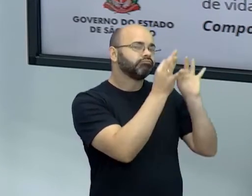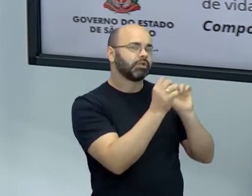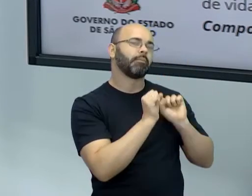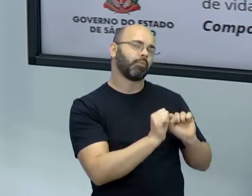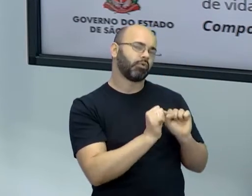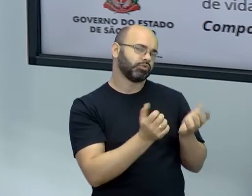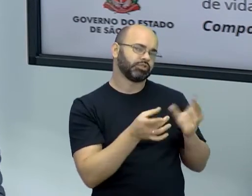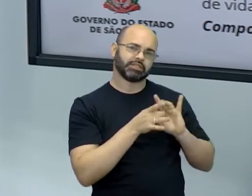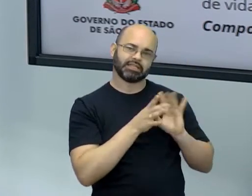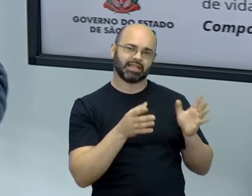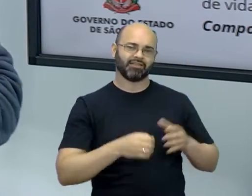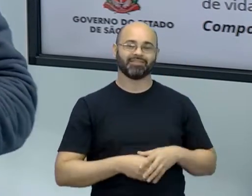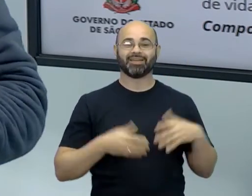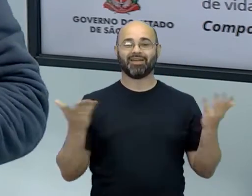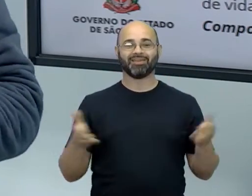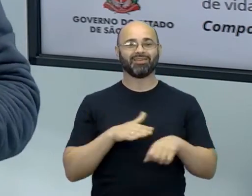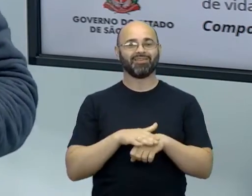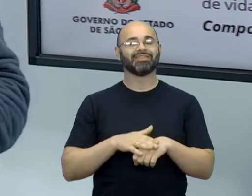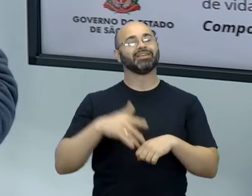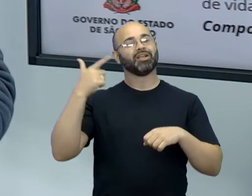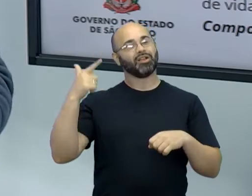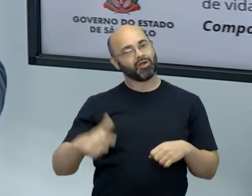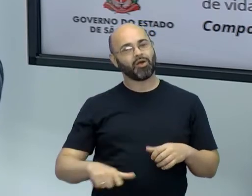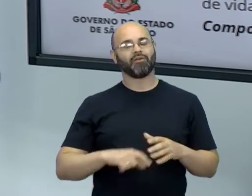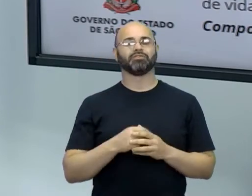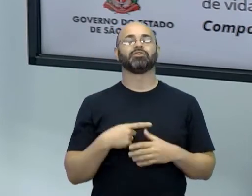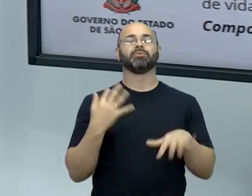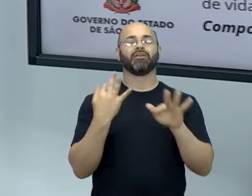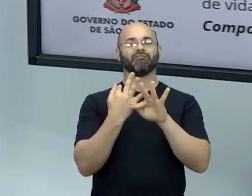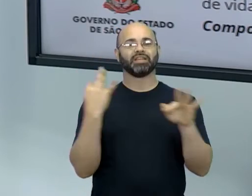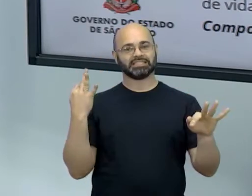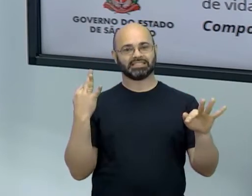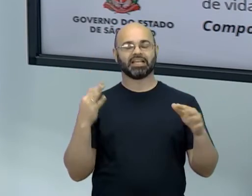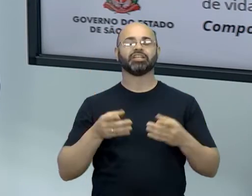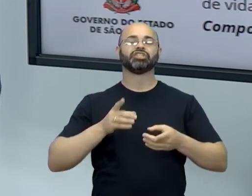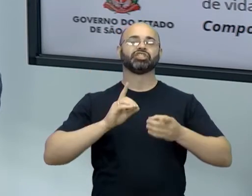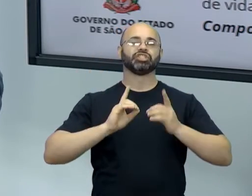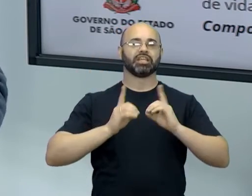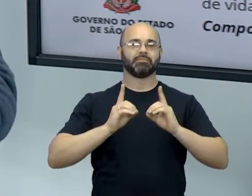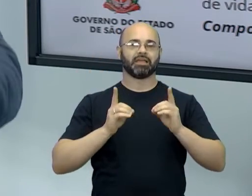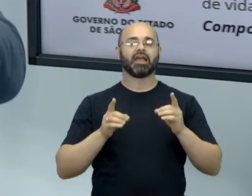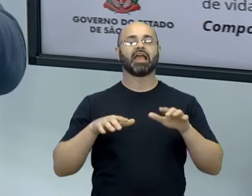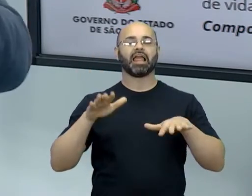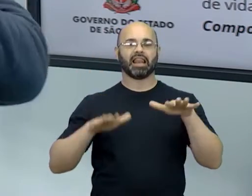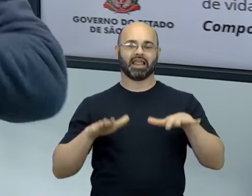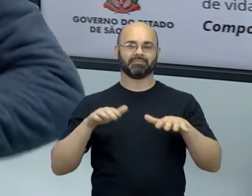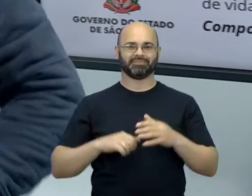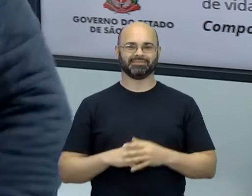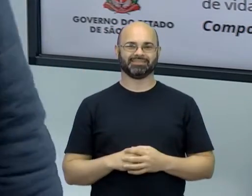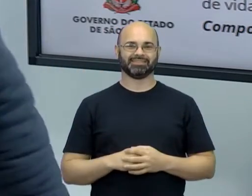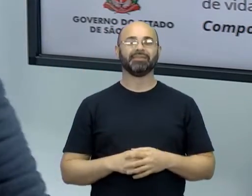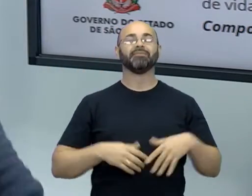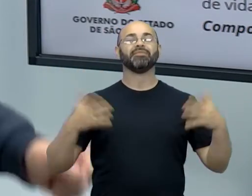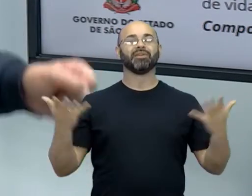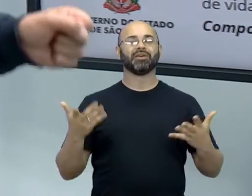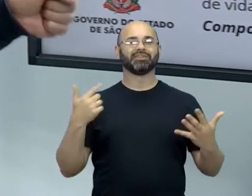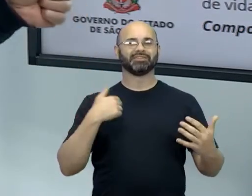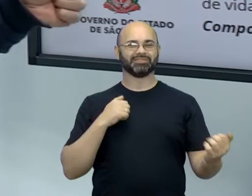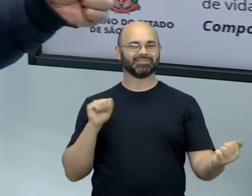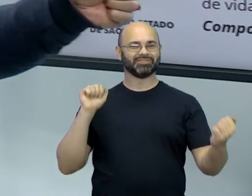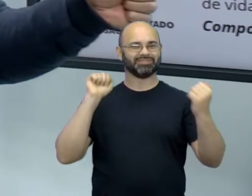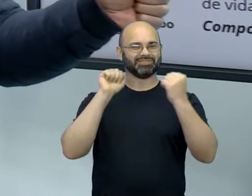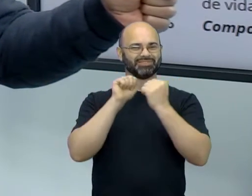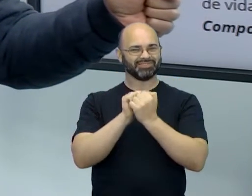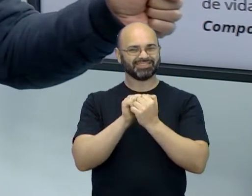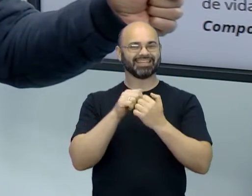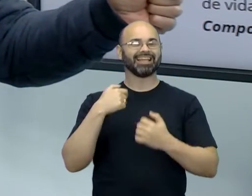conversa aqui sobre física, dinâmica e equilíbrio. Eu, professor Magno, esse daqui é o meu símbolo, e hoje ali na minha parceirada, não